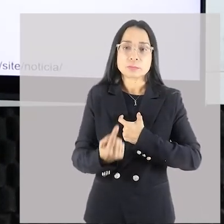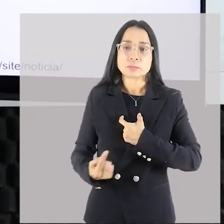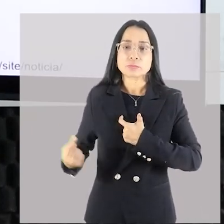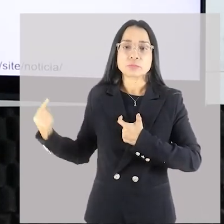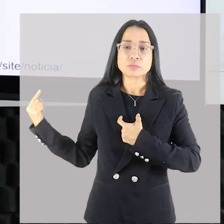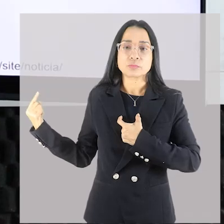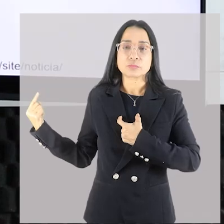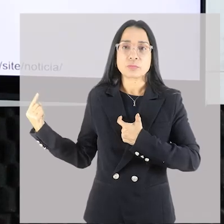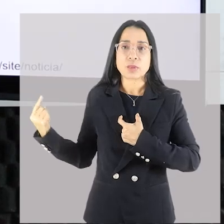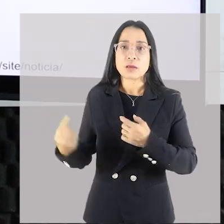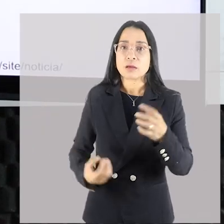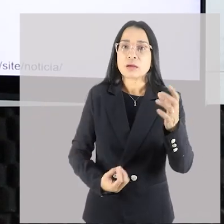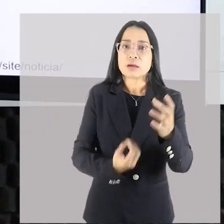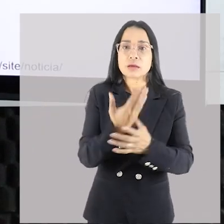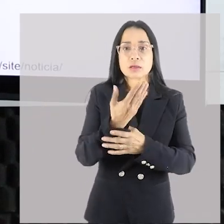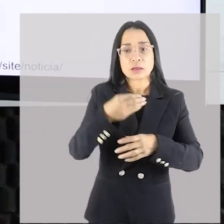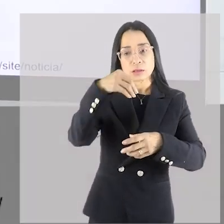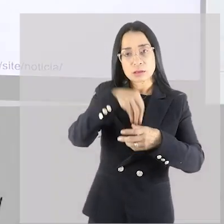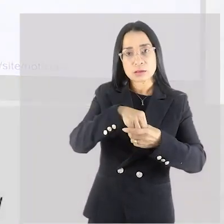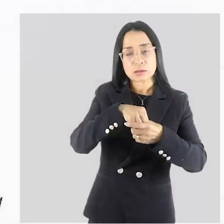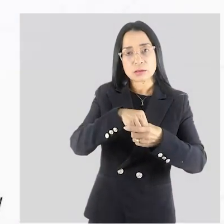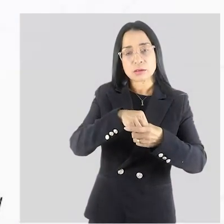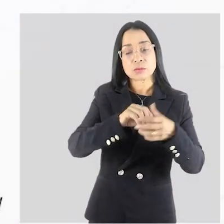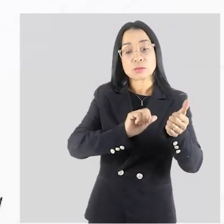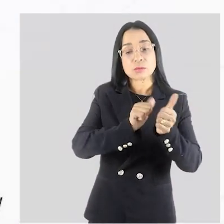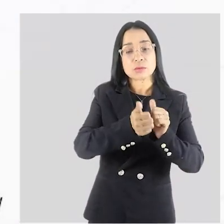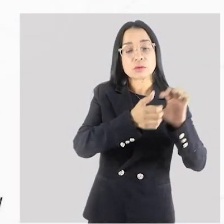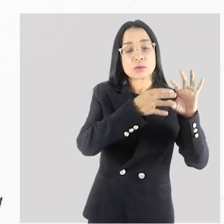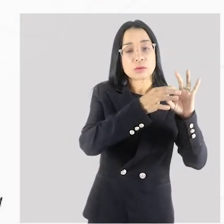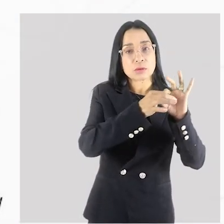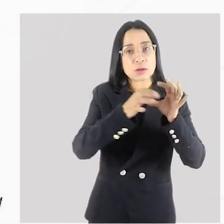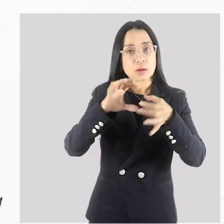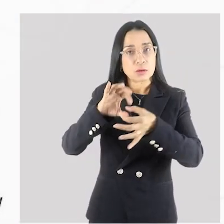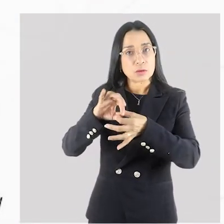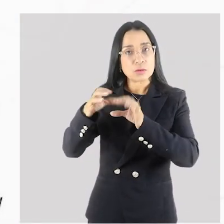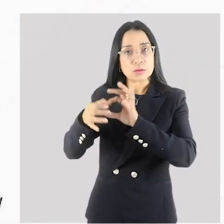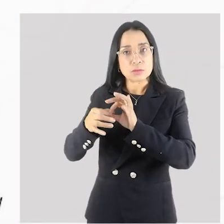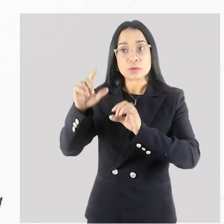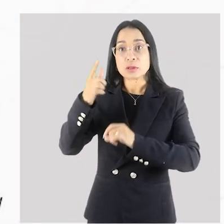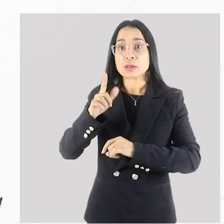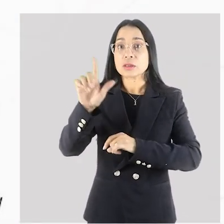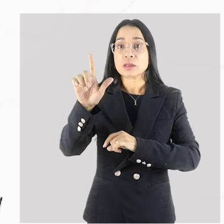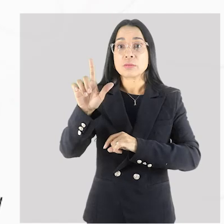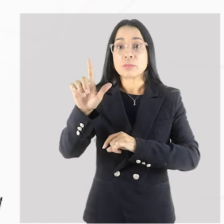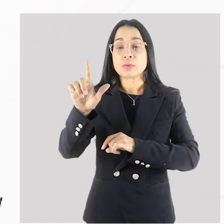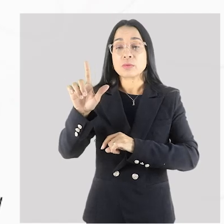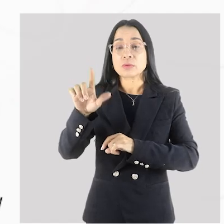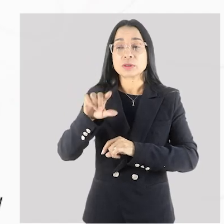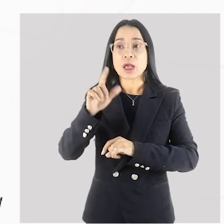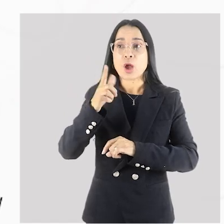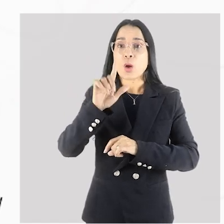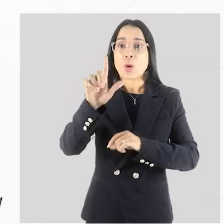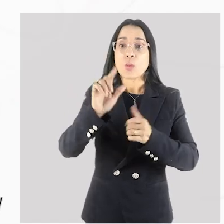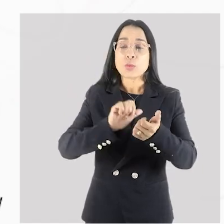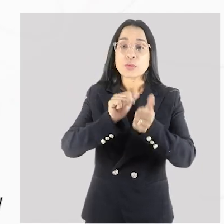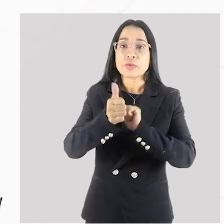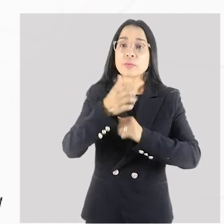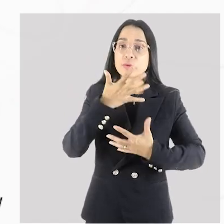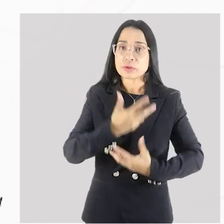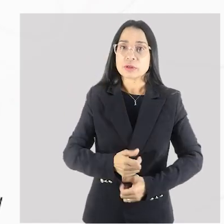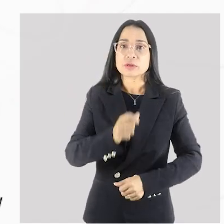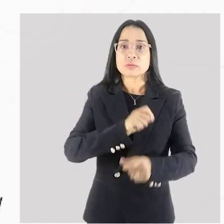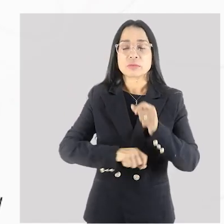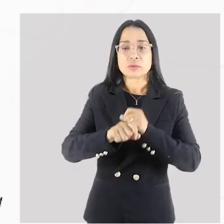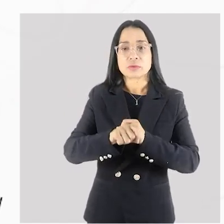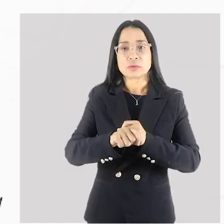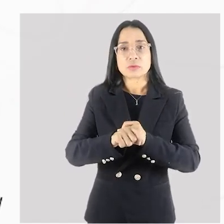foram criadas dentro dos Jogos Olímpicos e depois foi externalizada para outros esportes. Então, você tem no basquete, no futebol, no